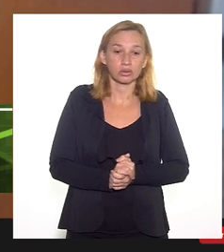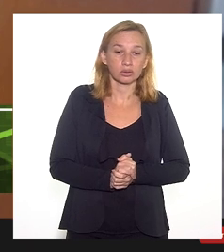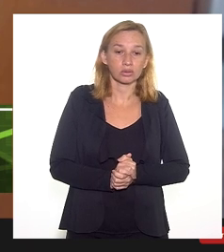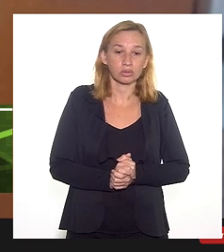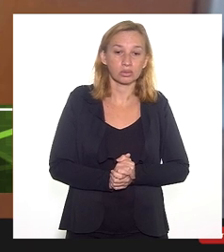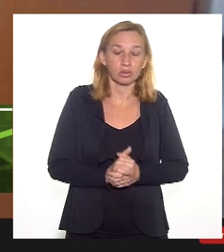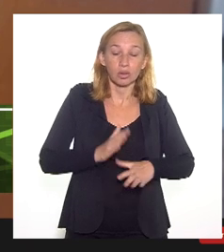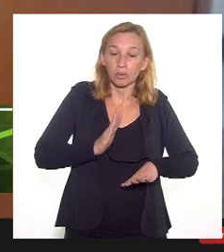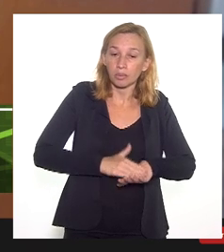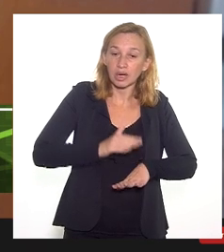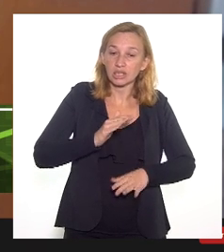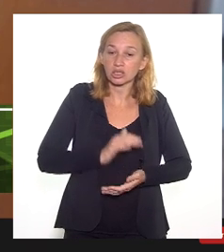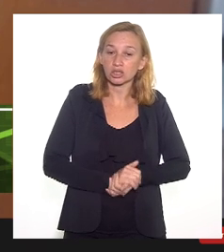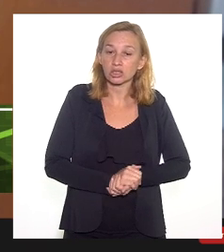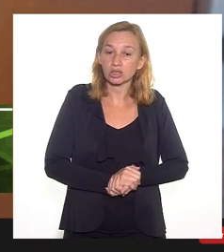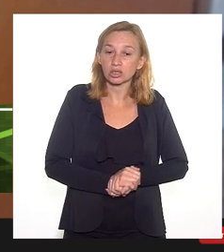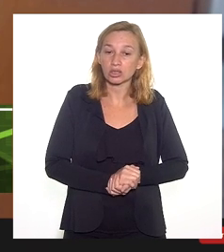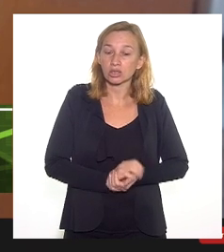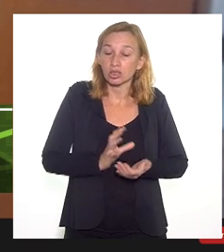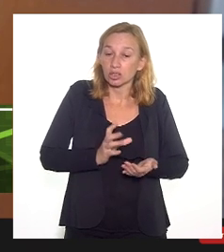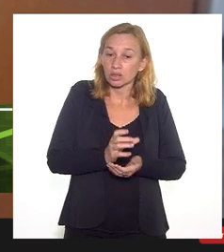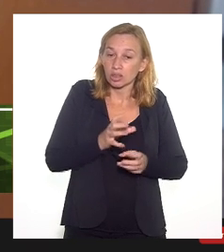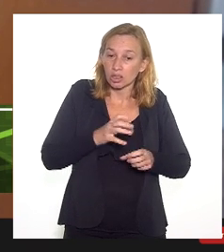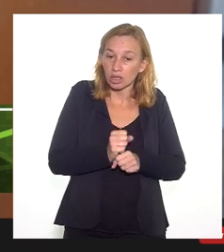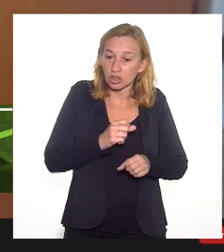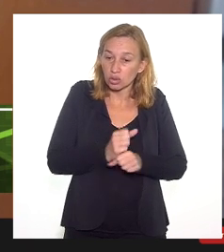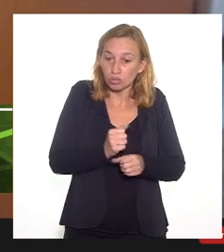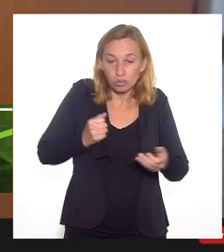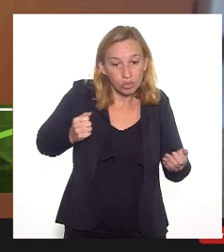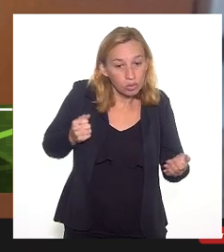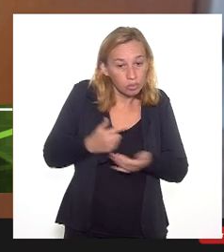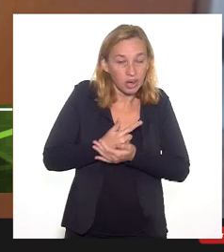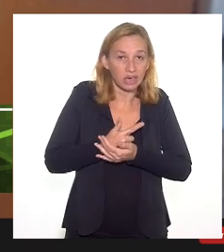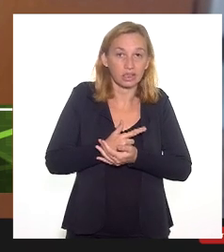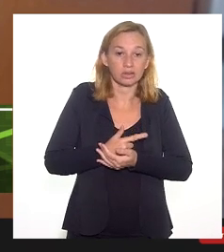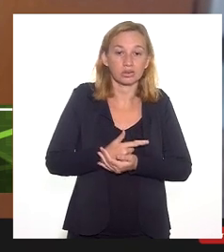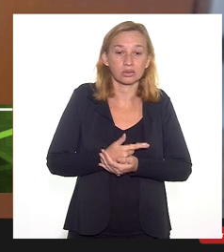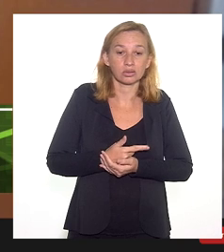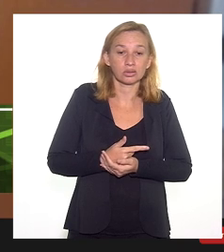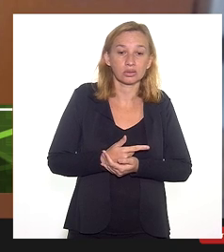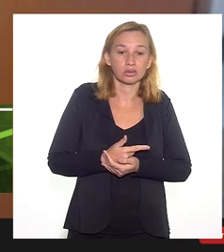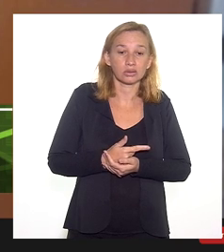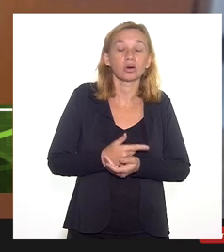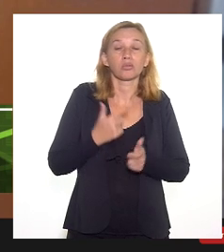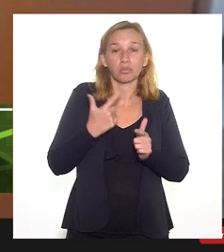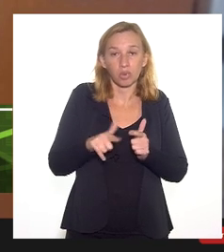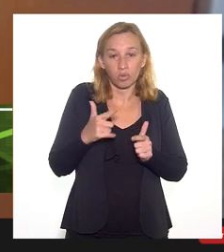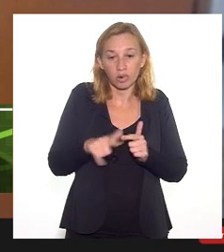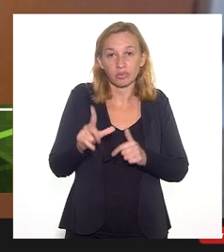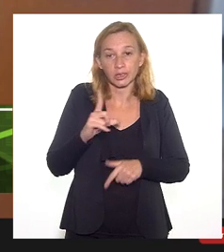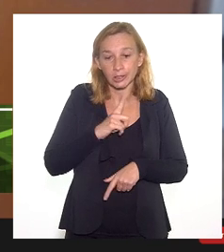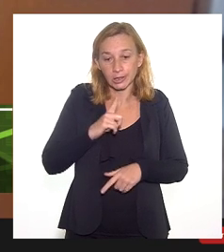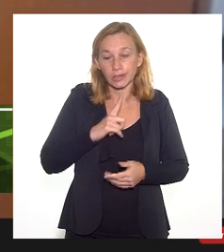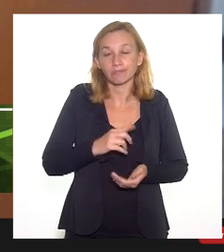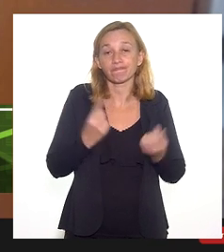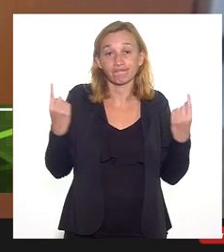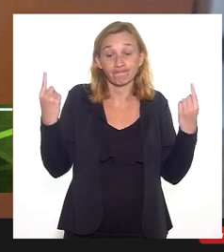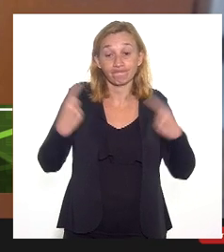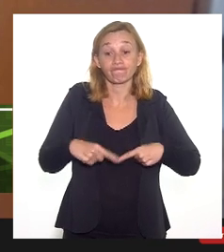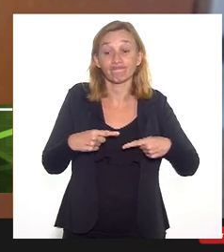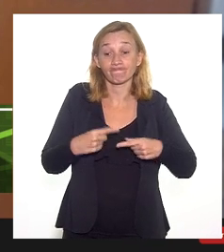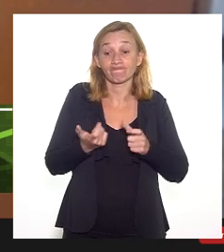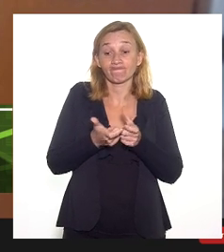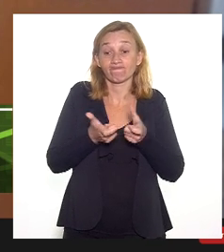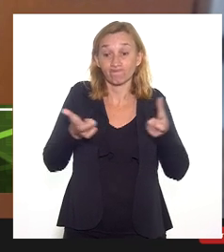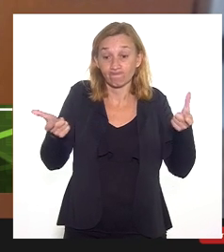que as contas estejam sendo pagas, há problemas a enfrentar, há desafios a